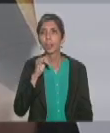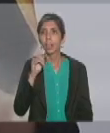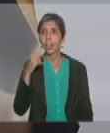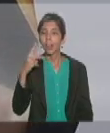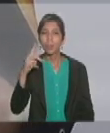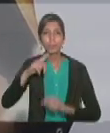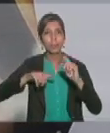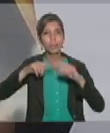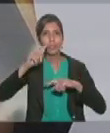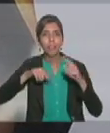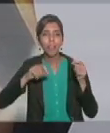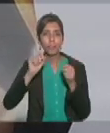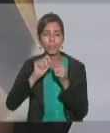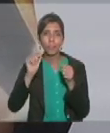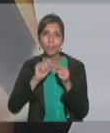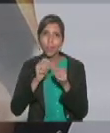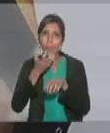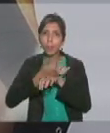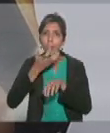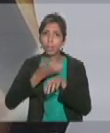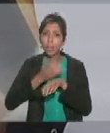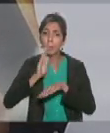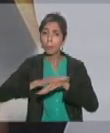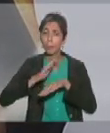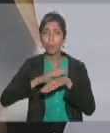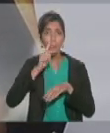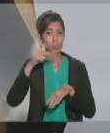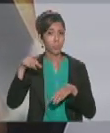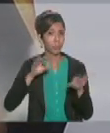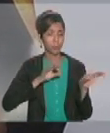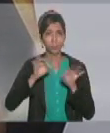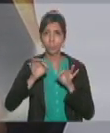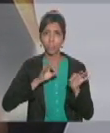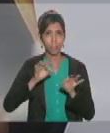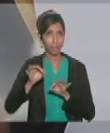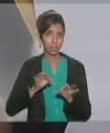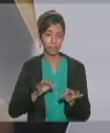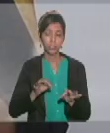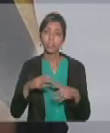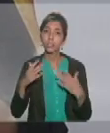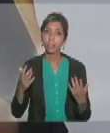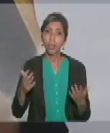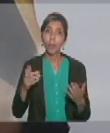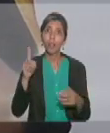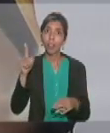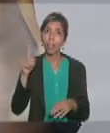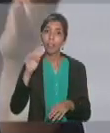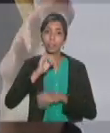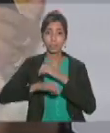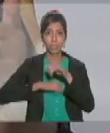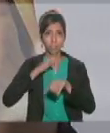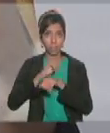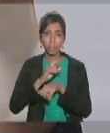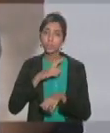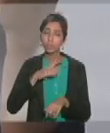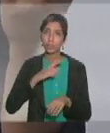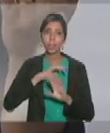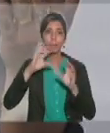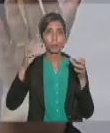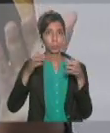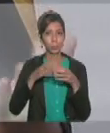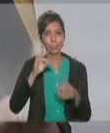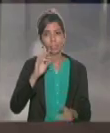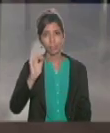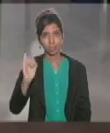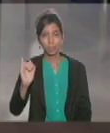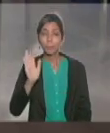material que está ali, todo o conteúdo produzido é produzido por professores que estão em sala de aula. Então, a plataforma está lá, ela foi criada por uma equipe